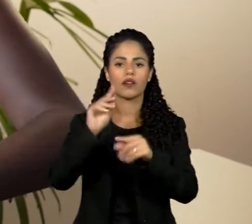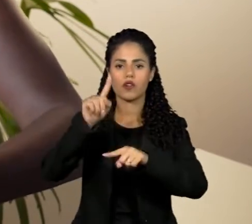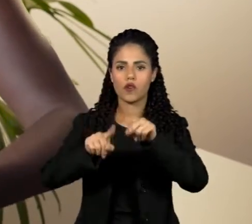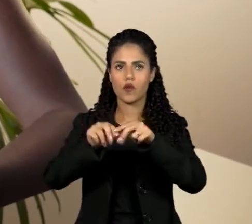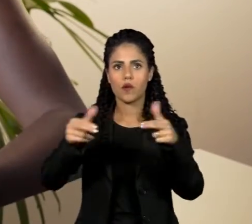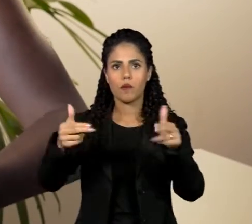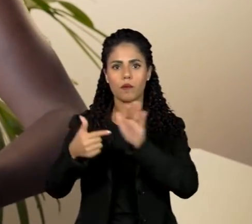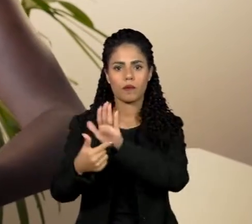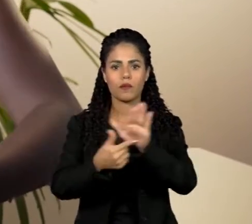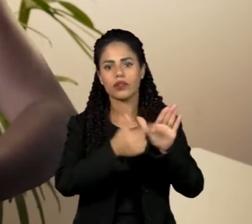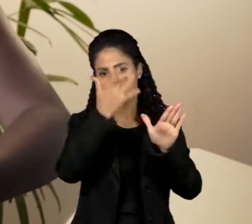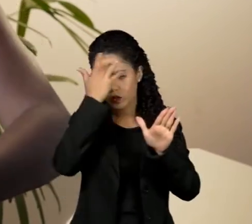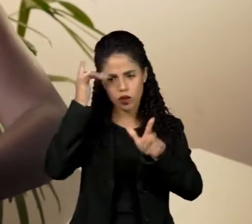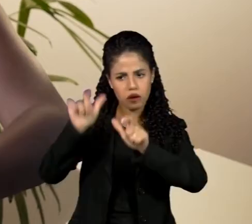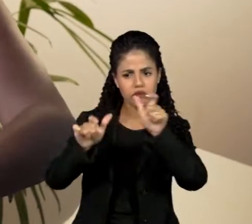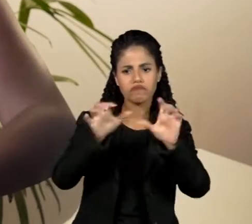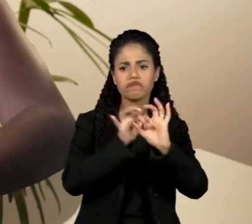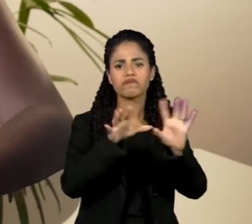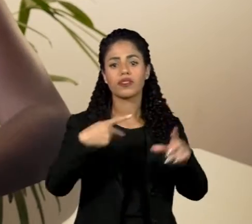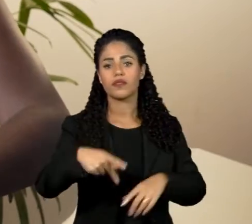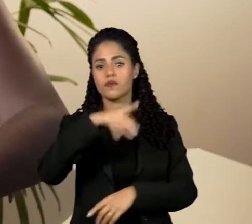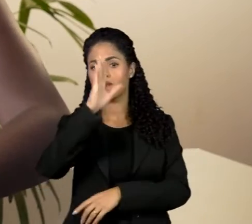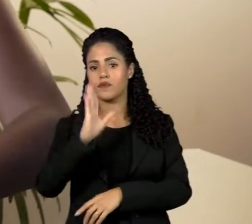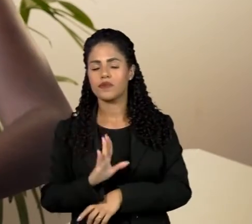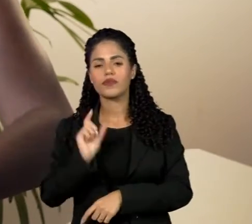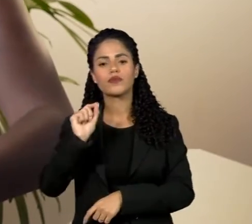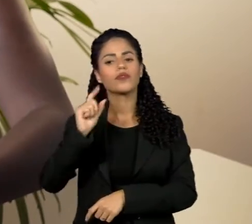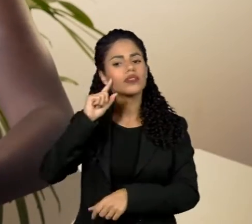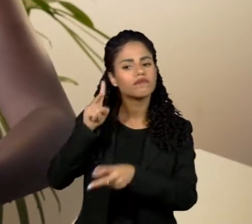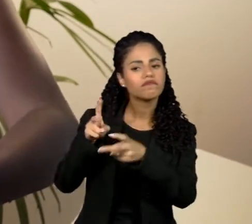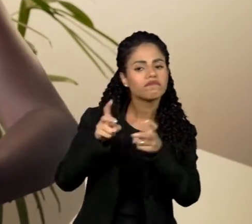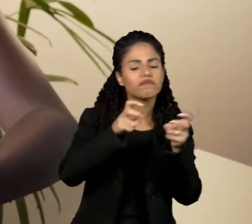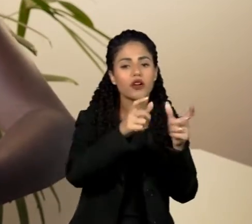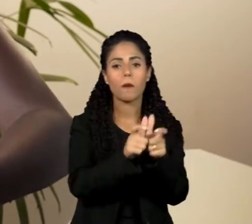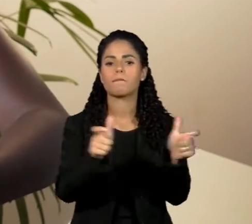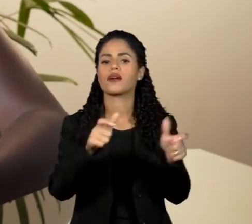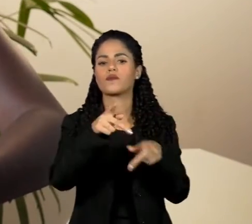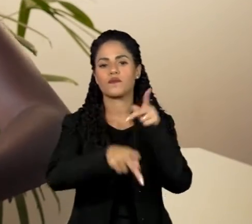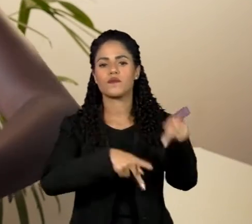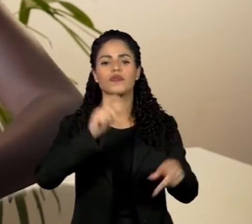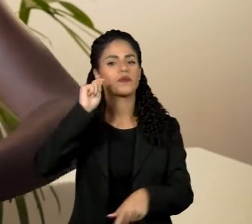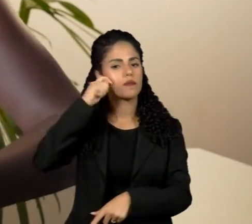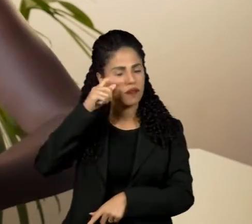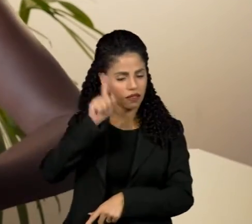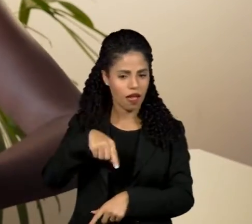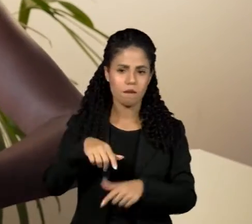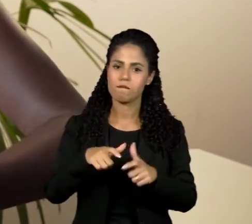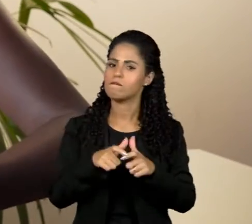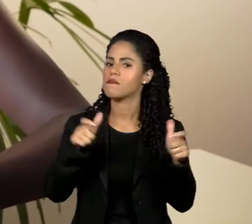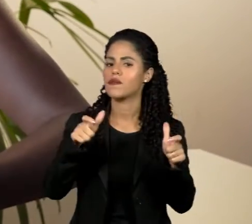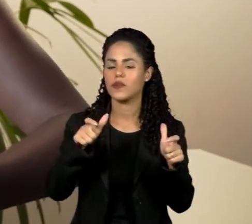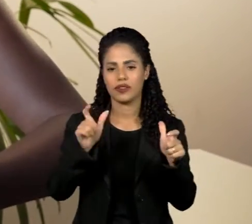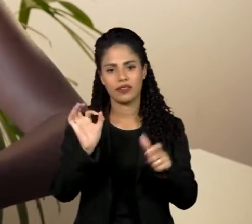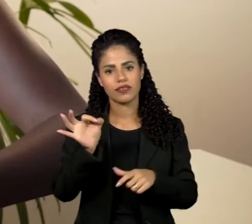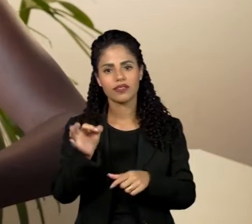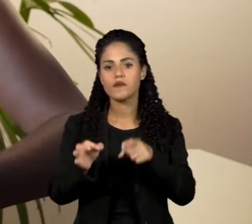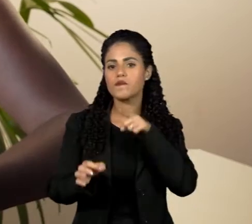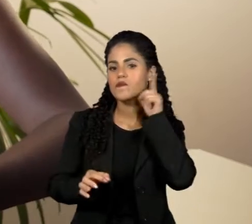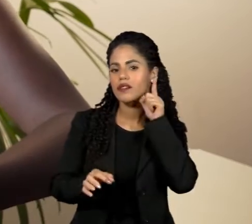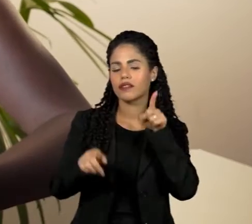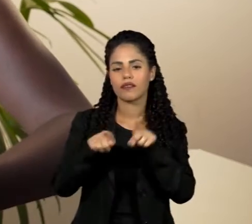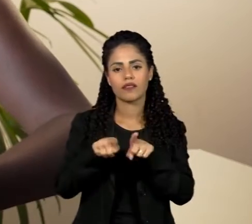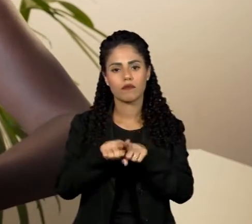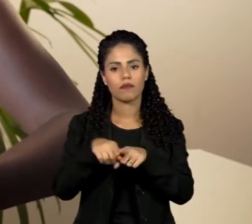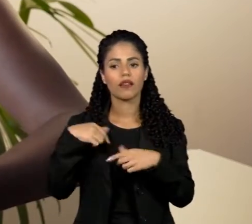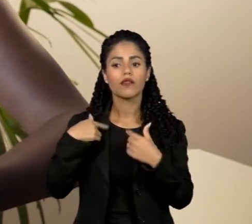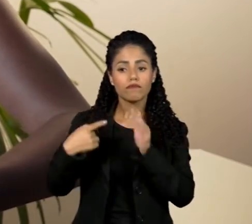é consumido por pessoas. E num Brasil onde a gente fala que a maior população é a população negra, né, preta e parda, não tem como eles